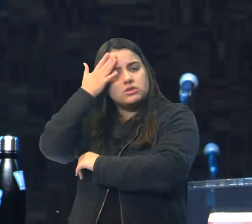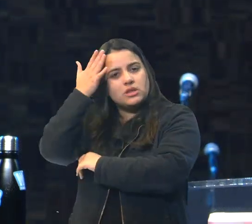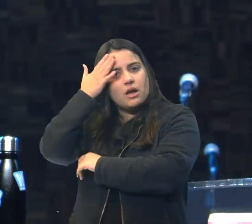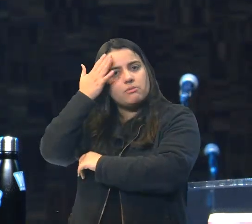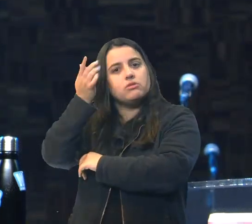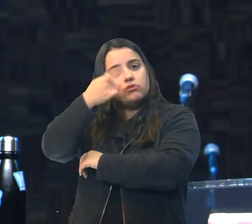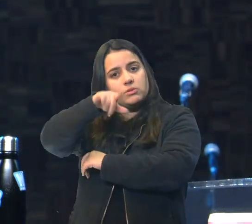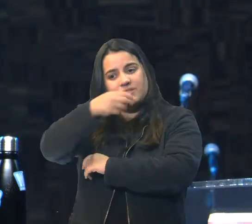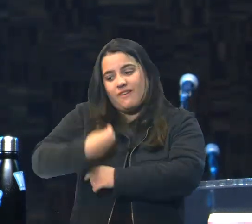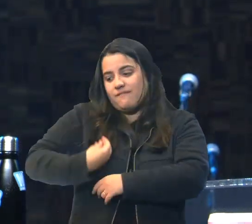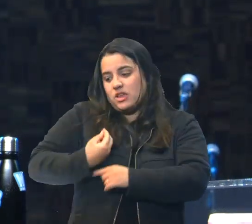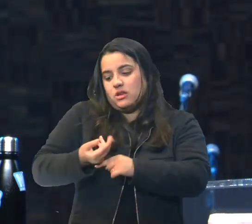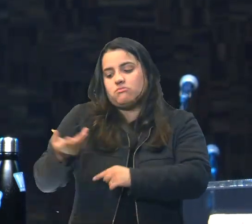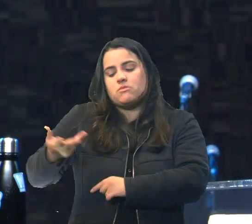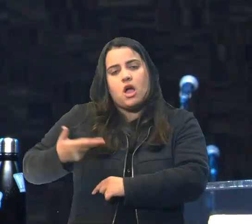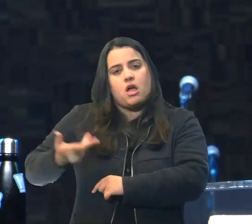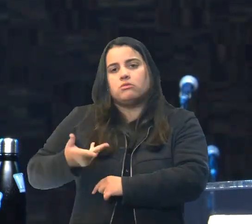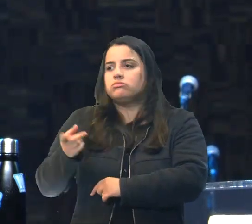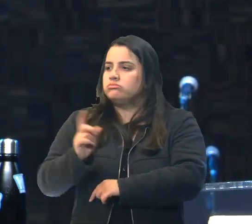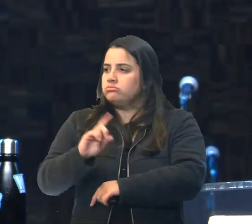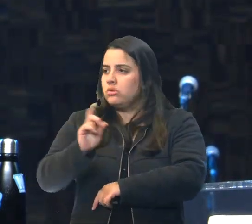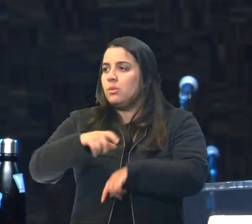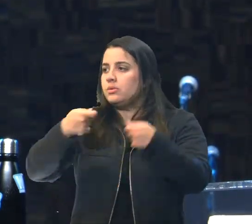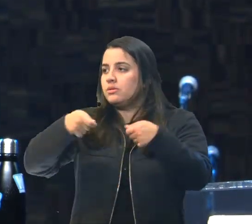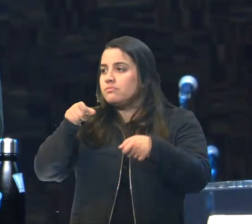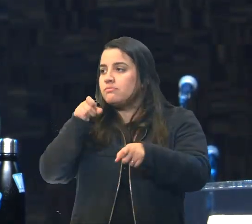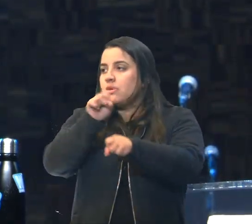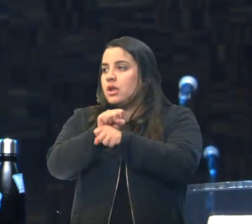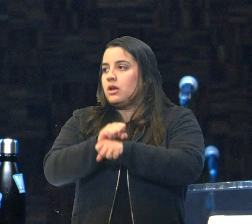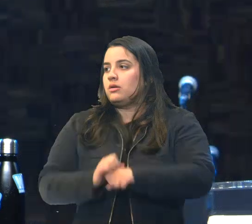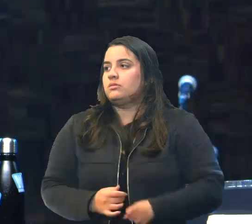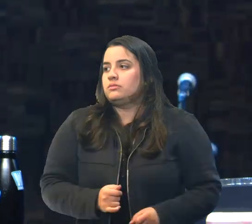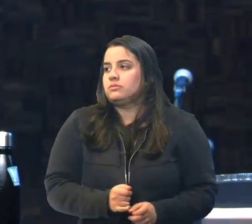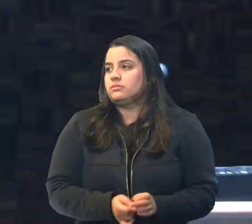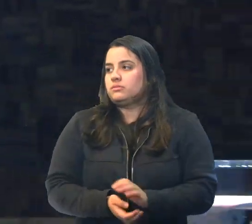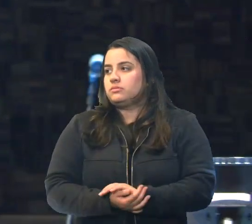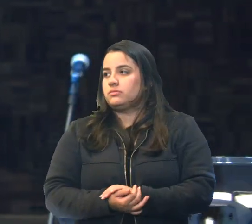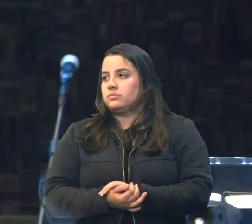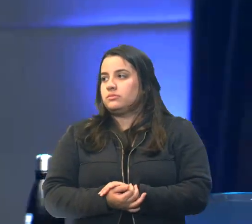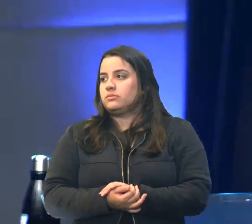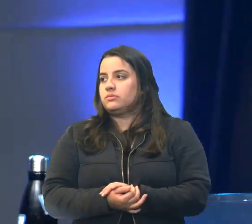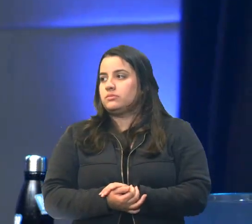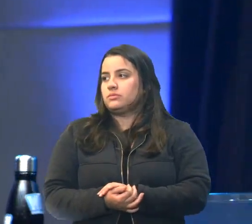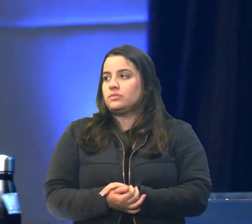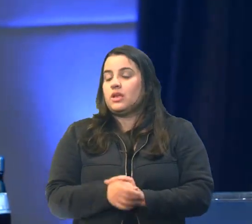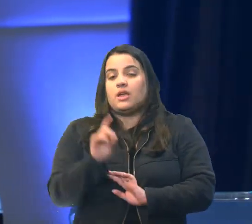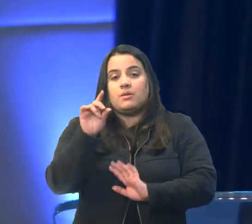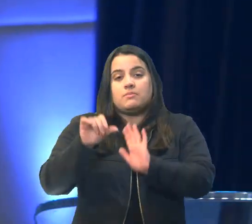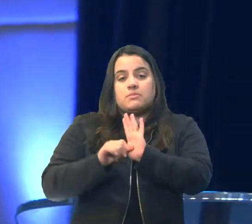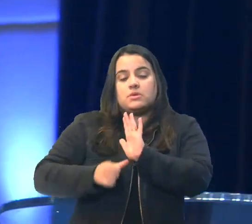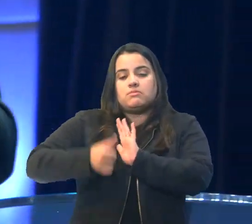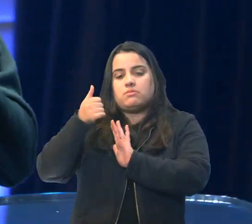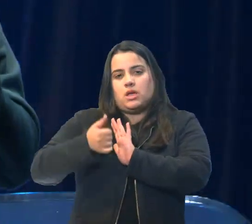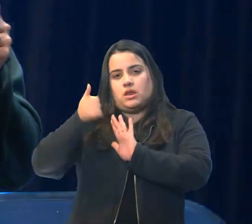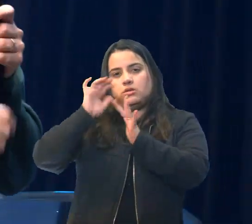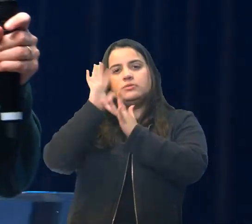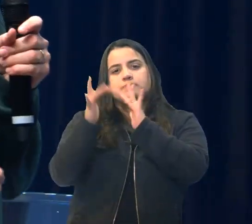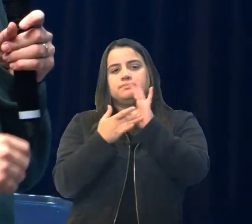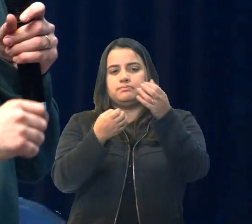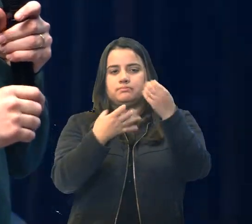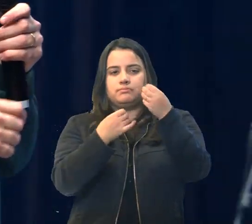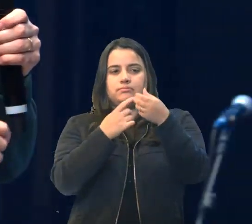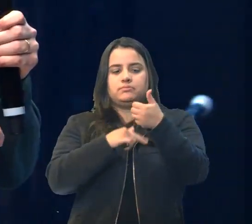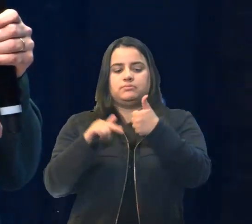Jesus. E aí você vai saber como agir melhor. Essa foi a primeira coisa que Jesus ensina nesse texto. Depois